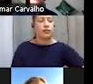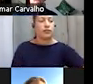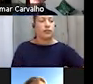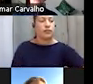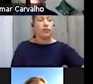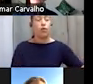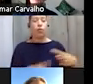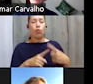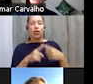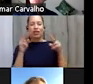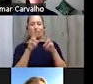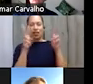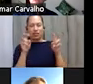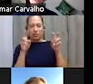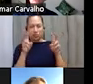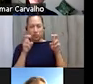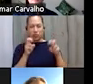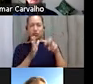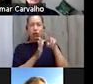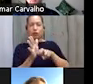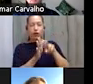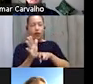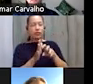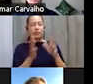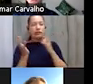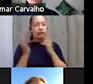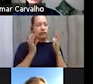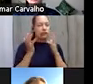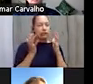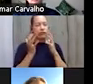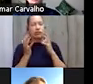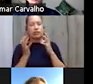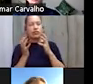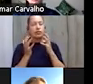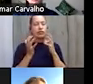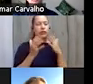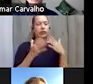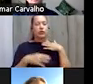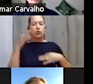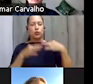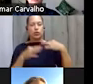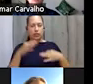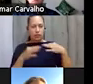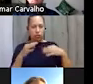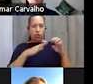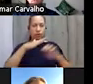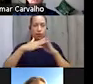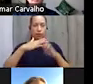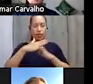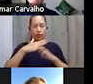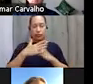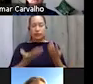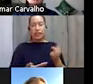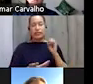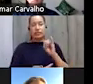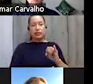tem gerado muita insegurança jurídica para as empresas, porque como eles são elementos comuns, se você tem toda hora a polícia dentro de